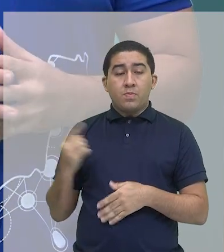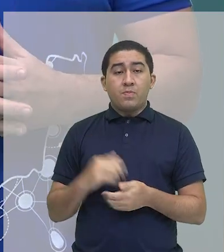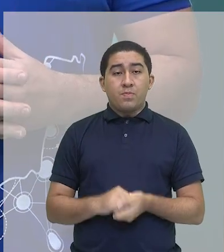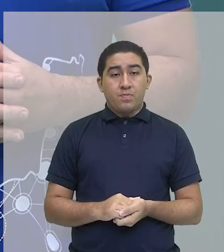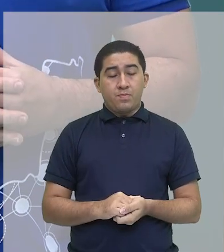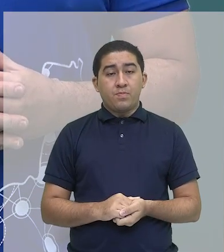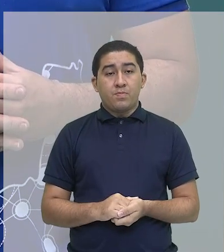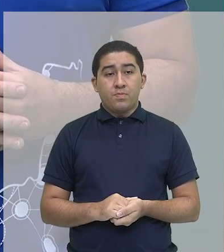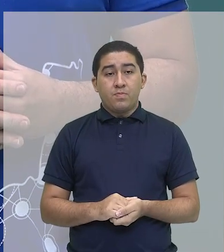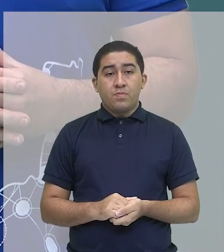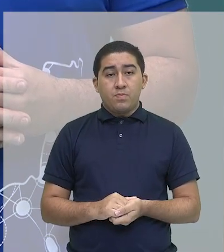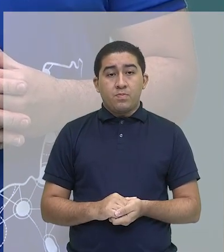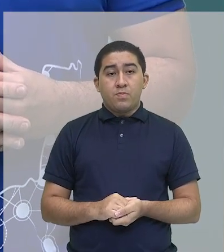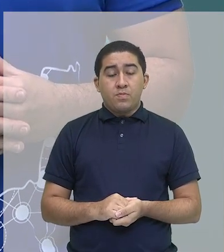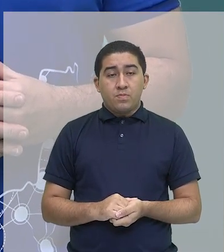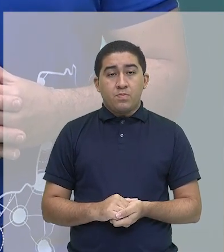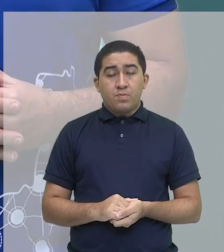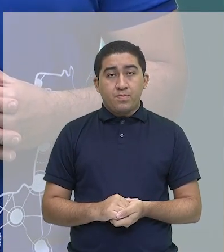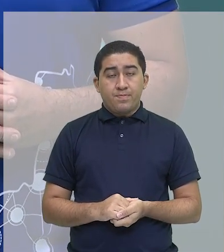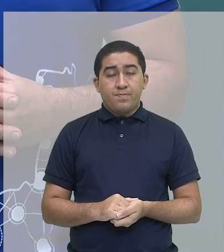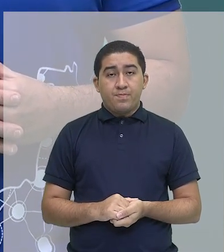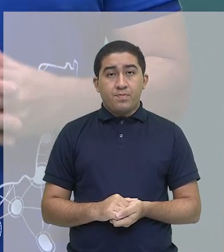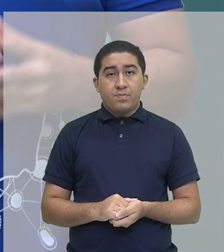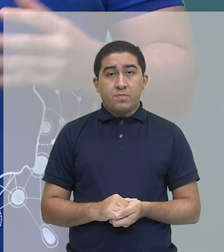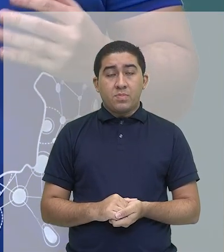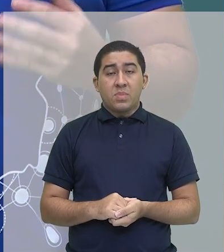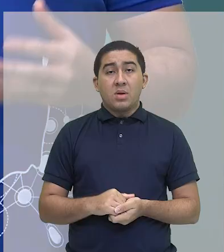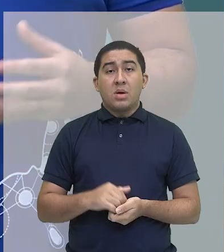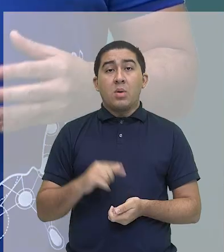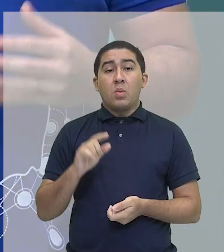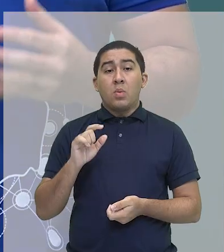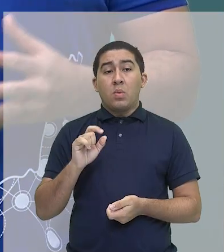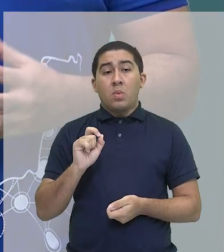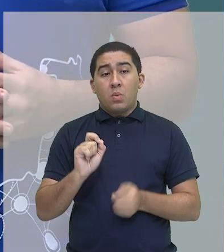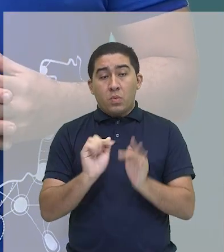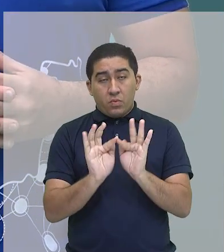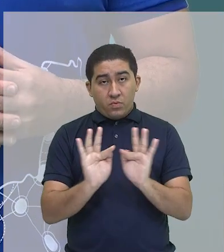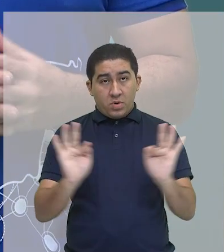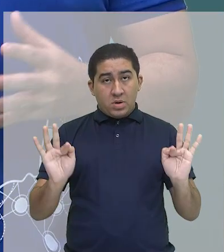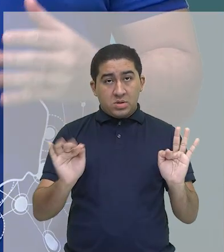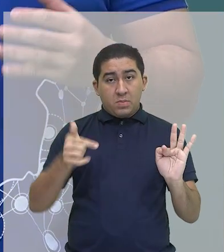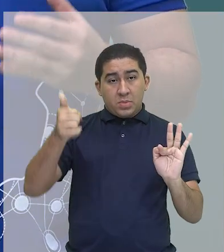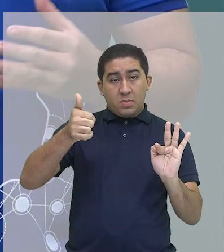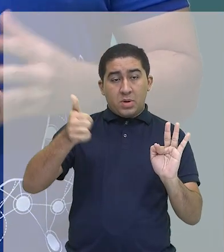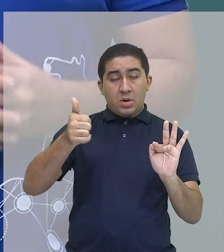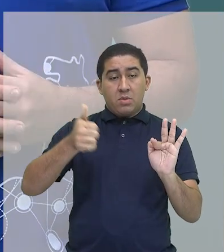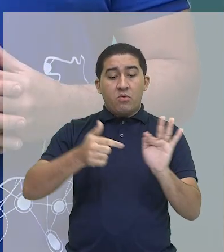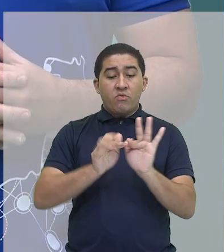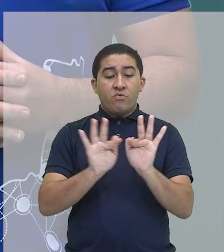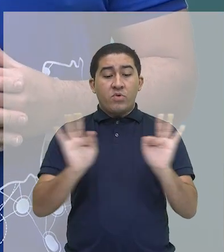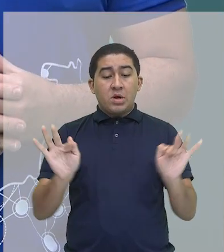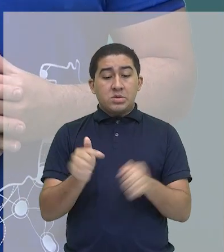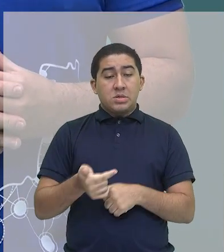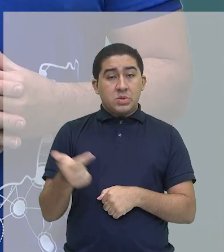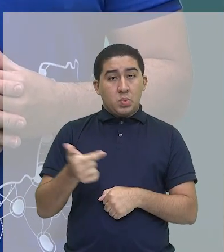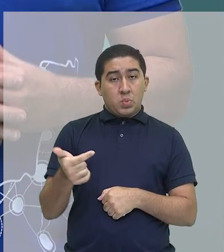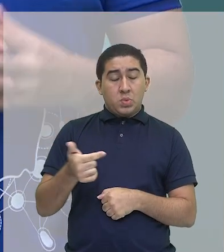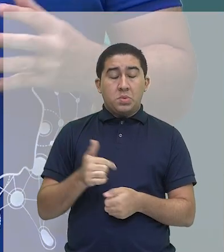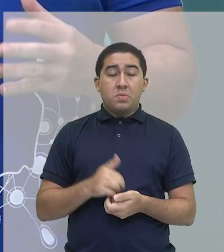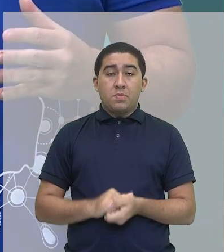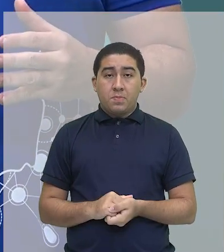miss the taste of a sweeter life. We drew a map to a better